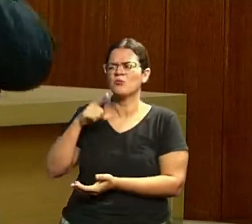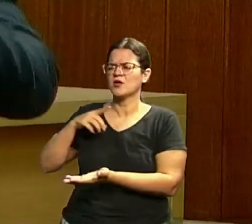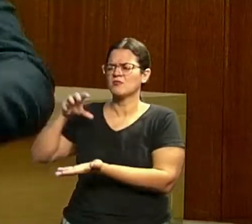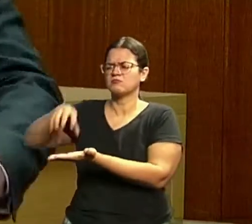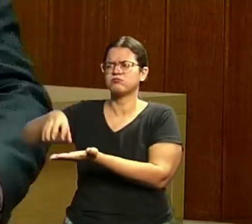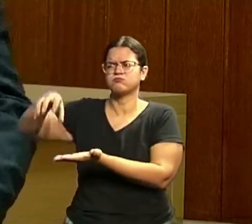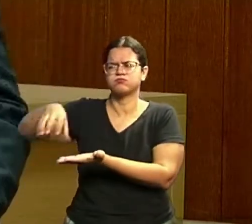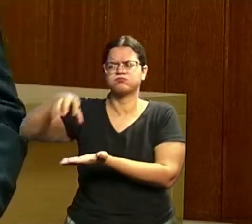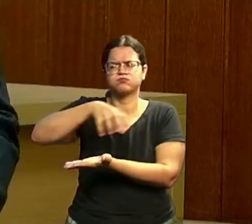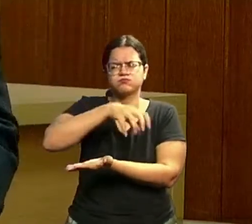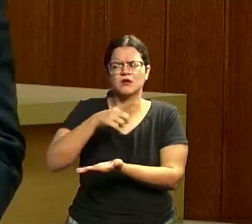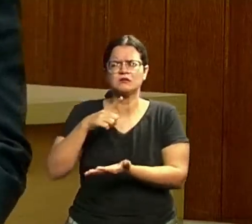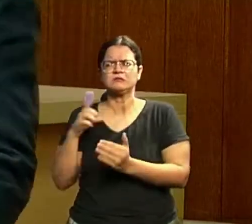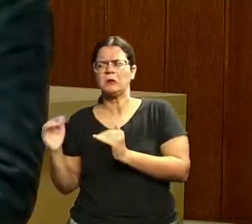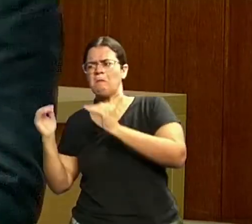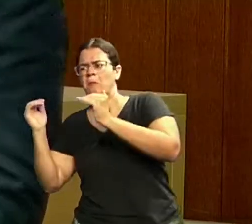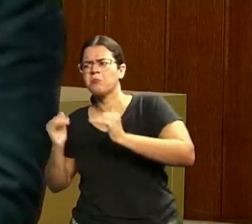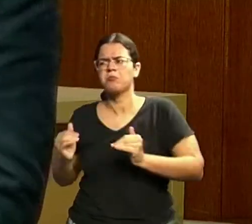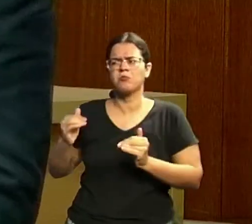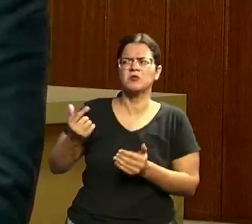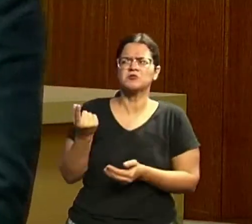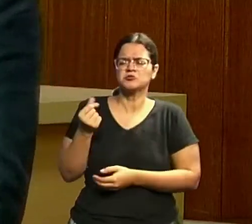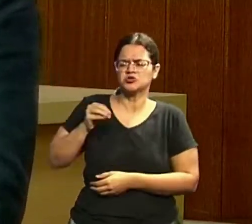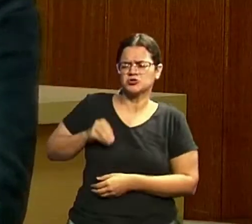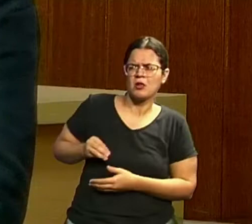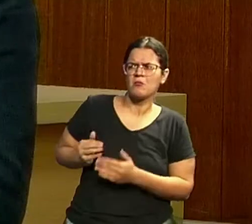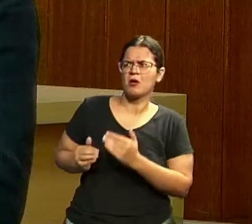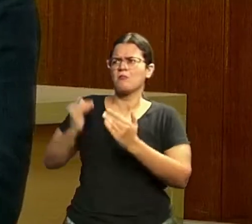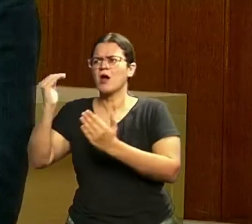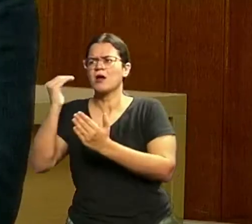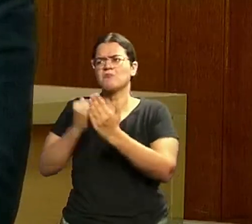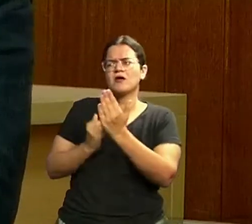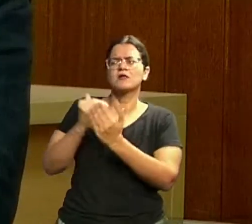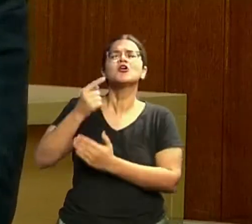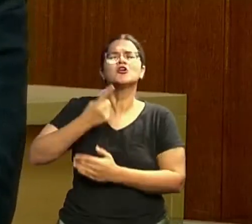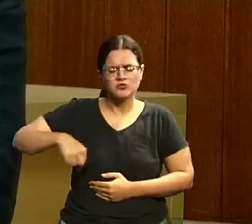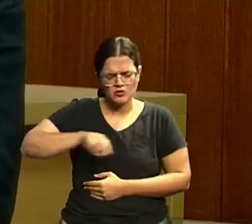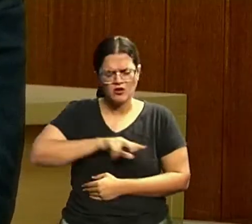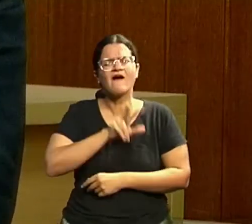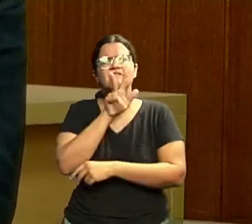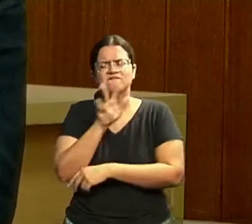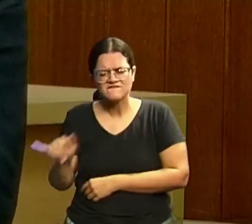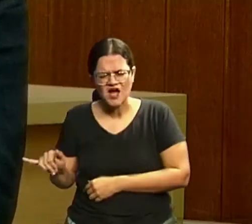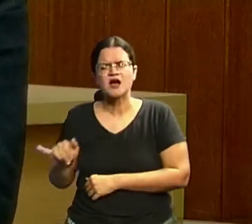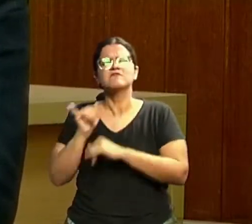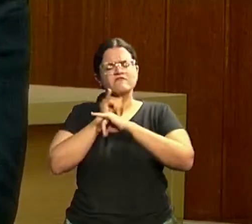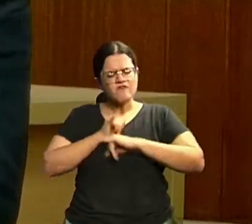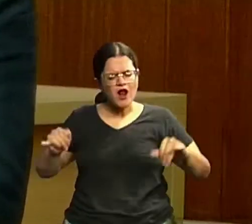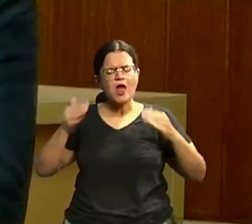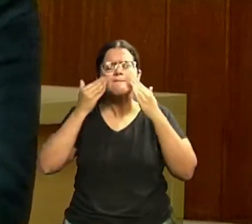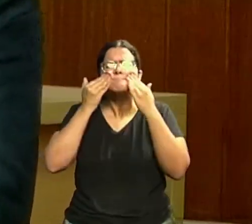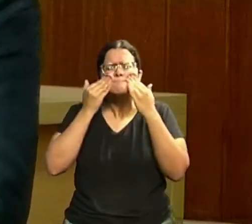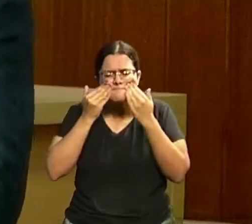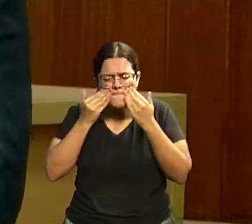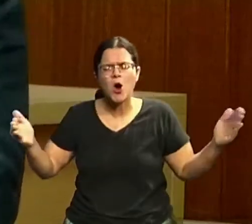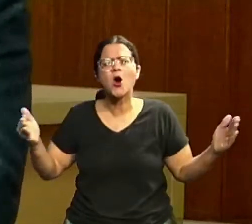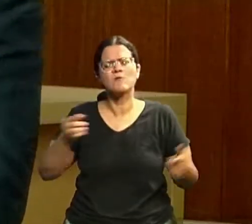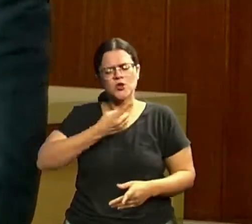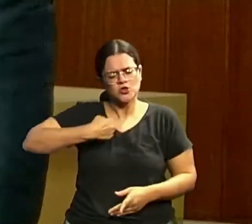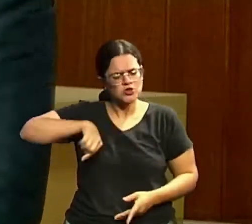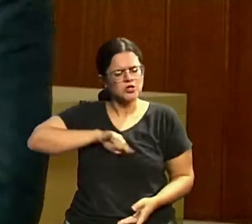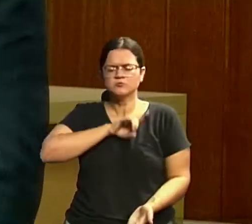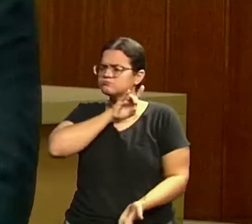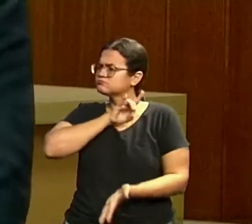instituições, classes sociais, e nós, vereadora, vamos pronunciar publicamente o